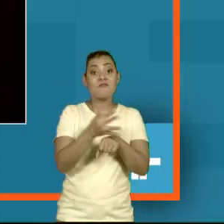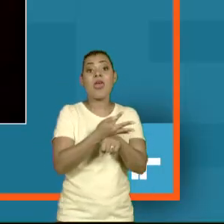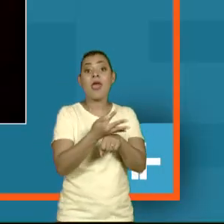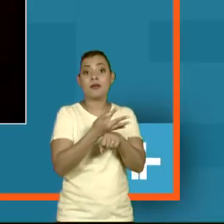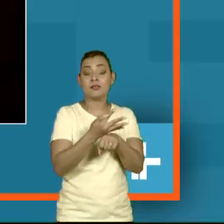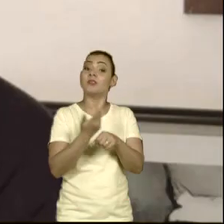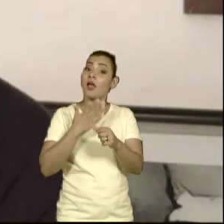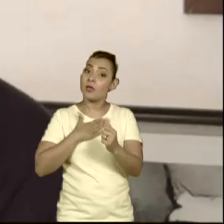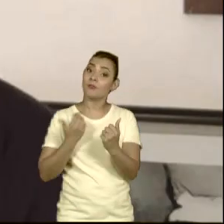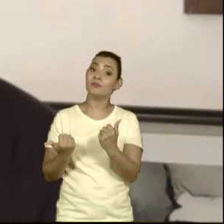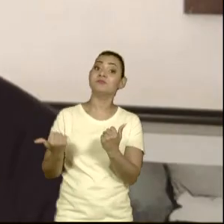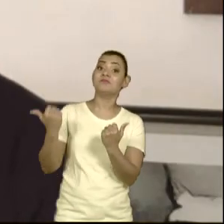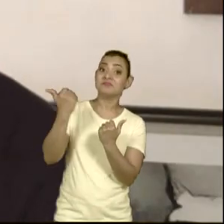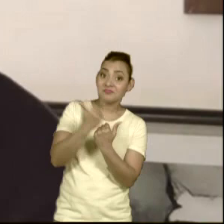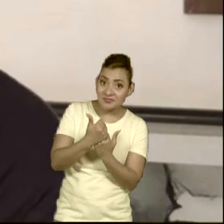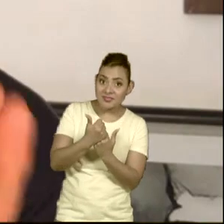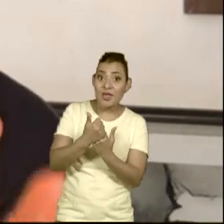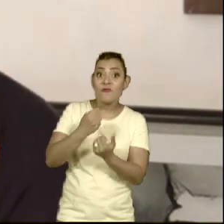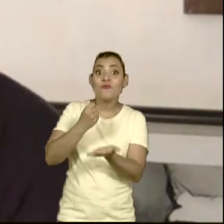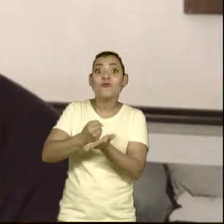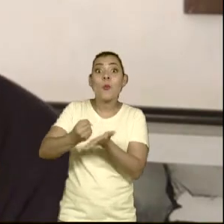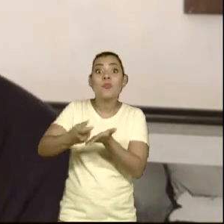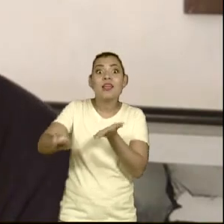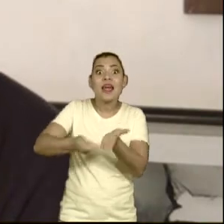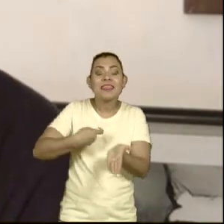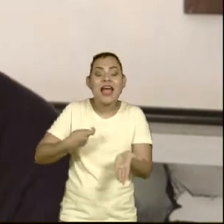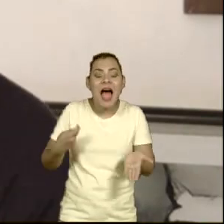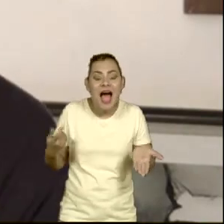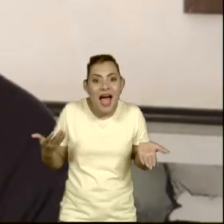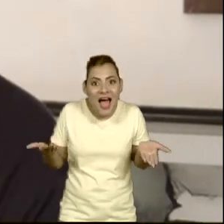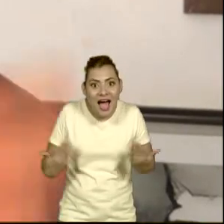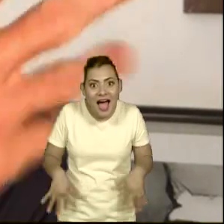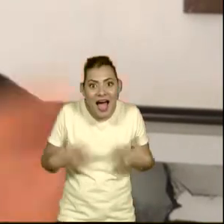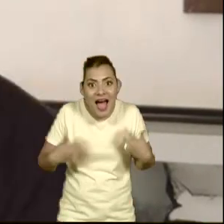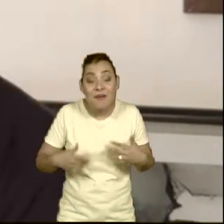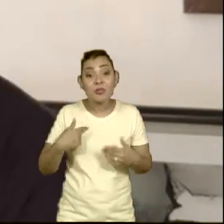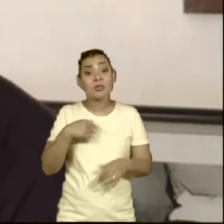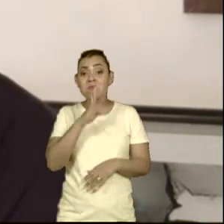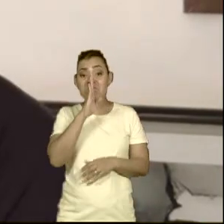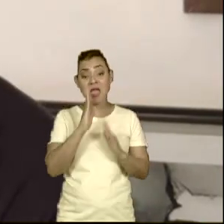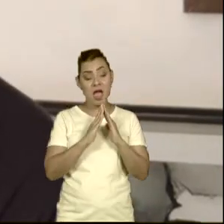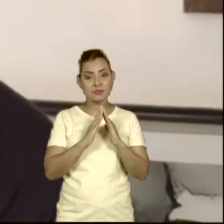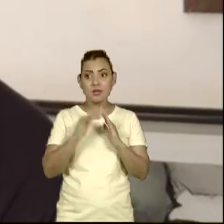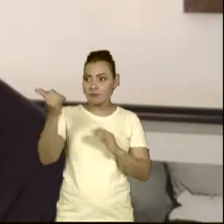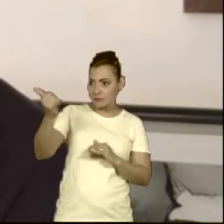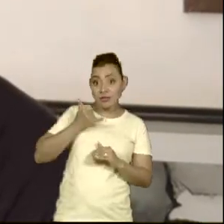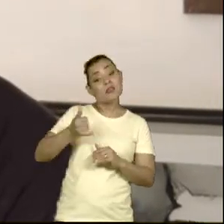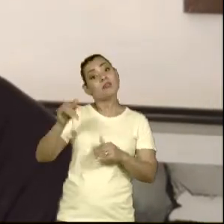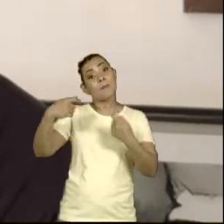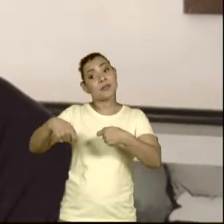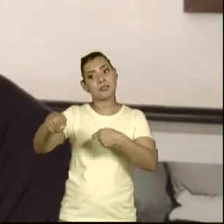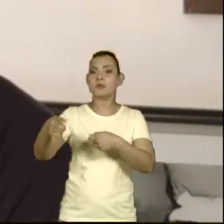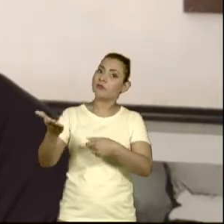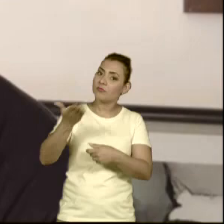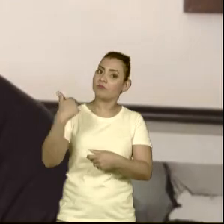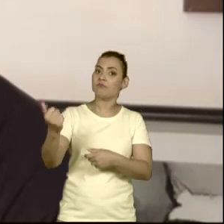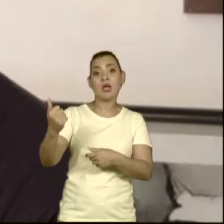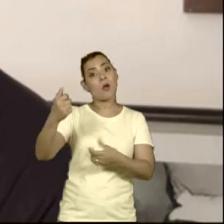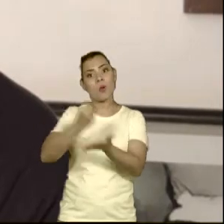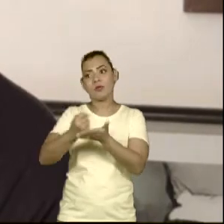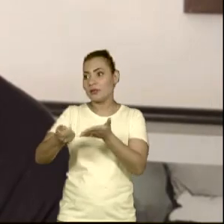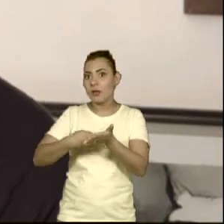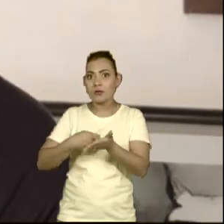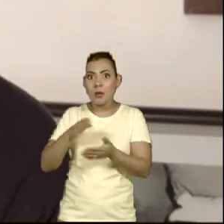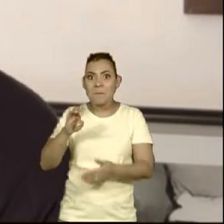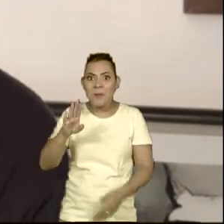fui até contratado, eu me lembro que eu estava quieto na minha casa, falaram, Fernando, a gente precisa fazer exame, você vai ser contratado,